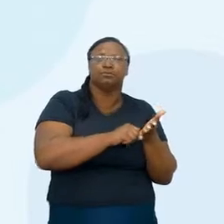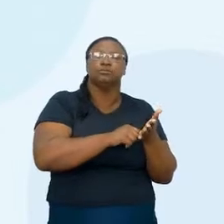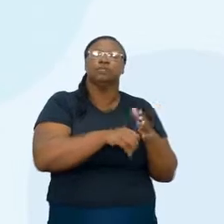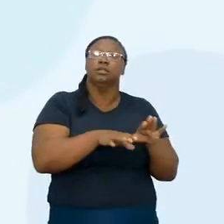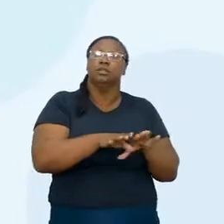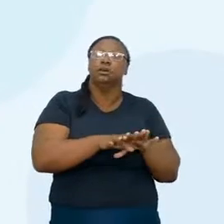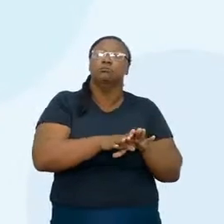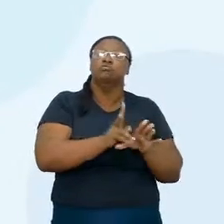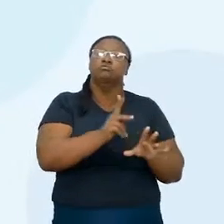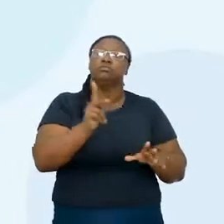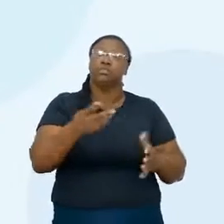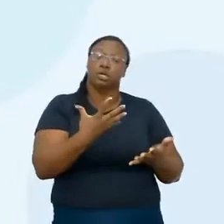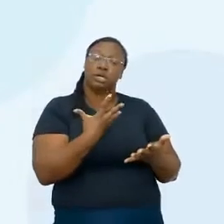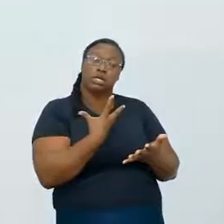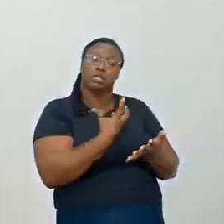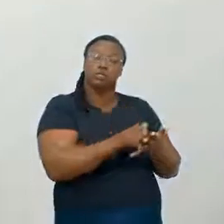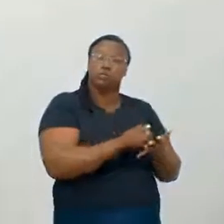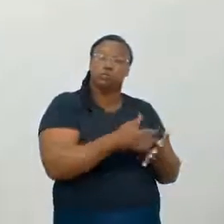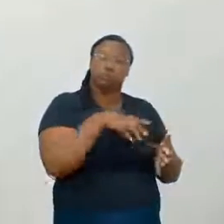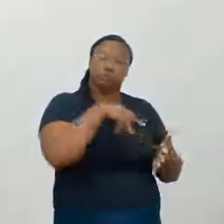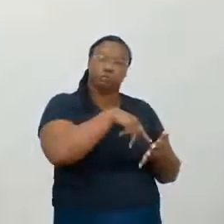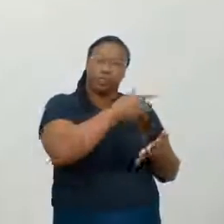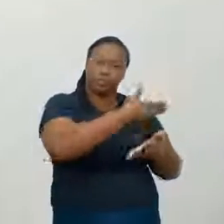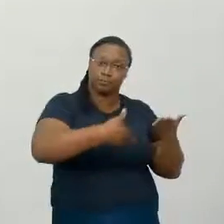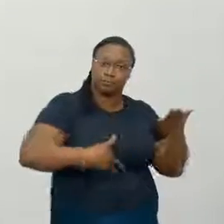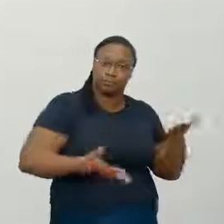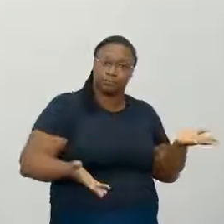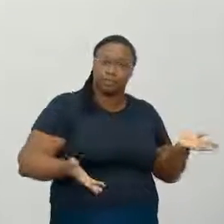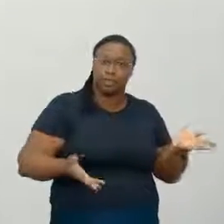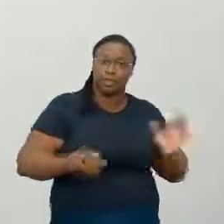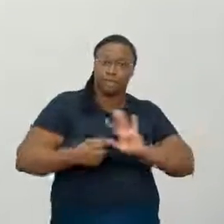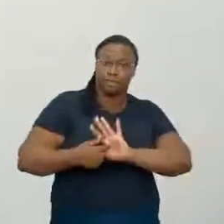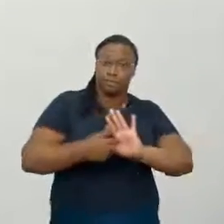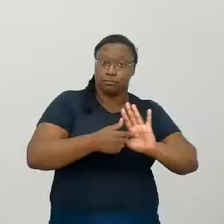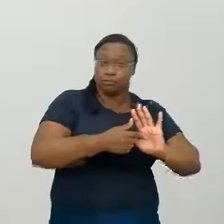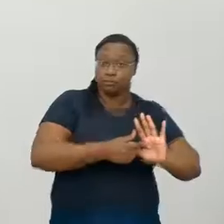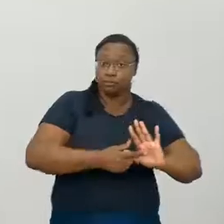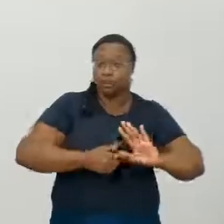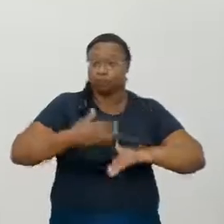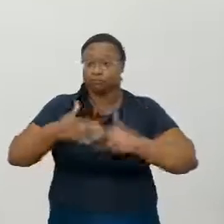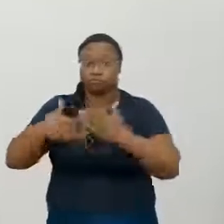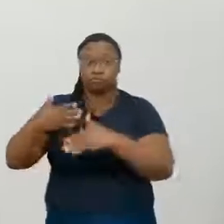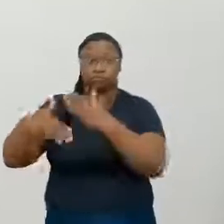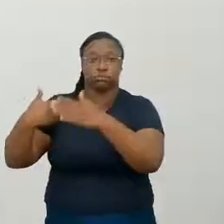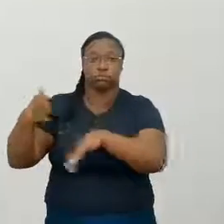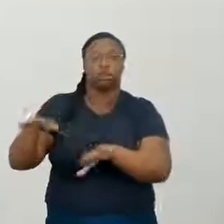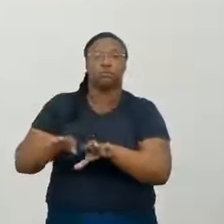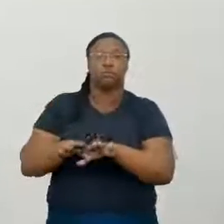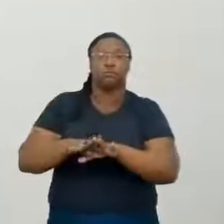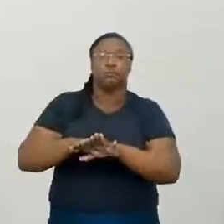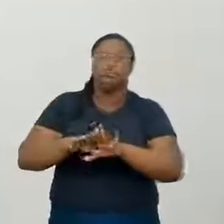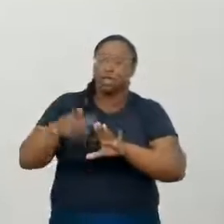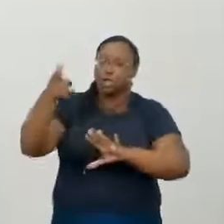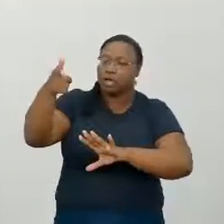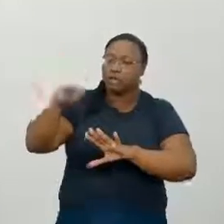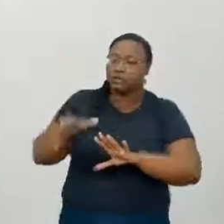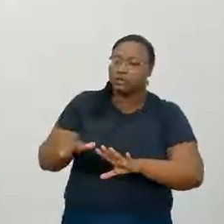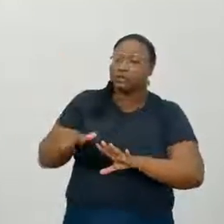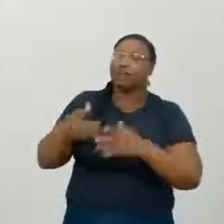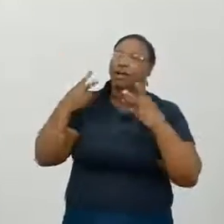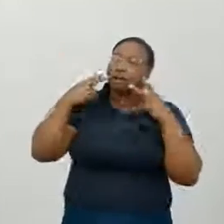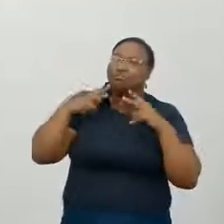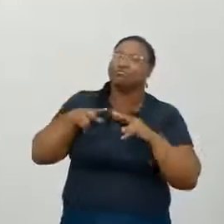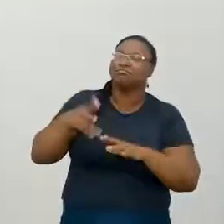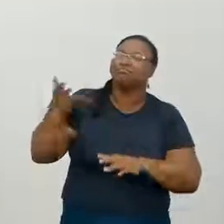aquele momento lá né, de você apresentar as habilidades, né, e aí fazer essa retomada. Vamos lá ver,